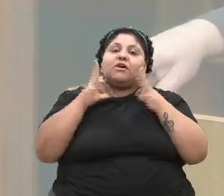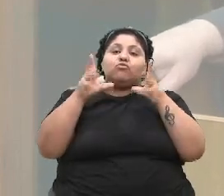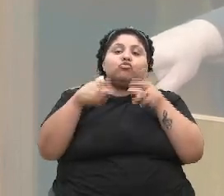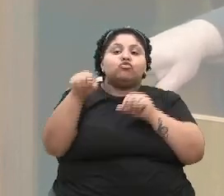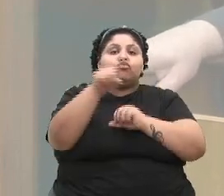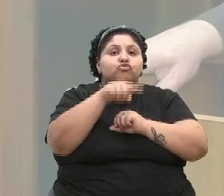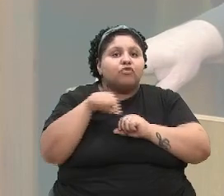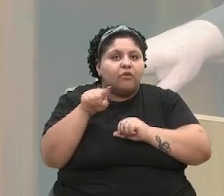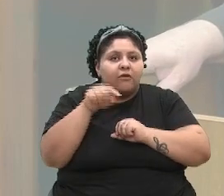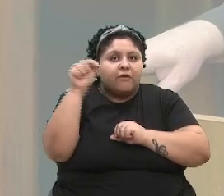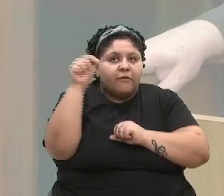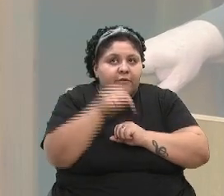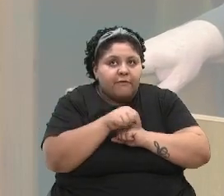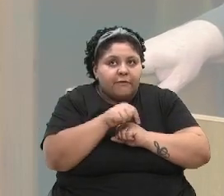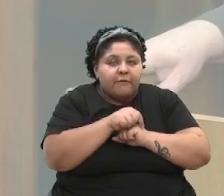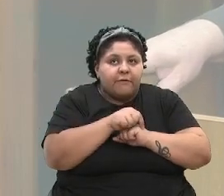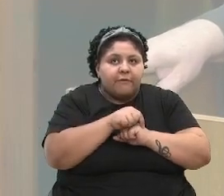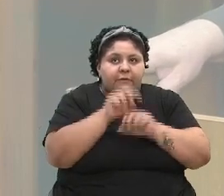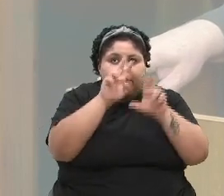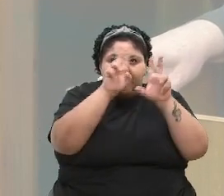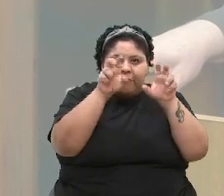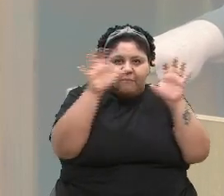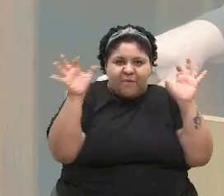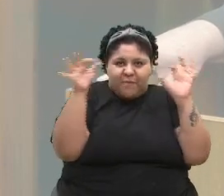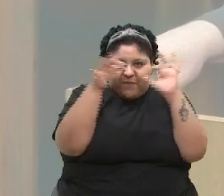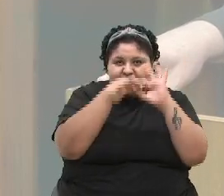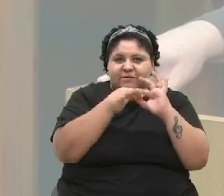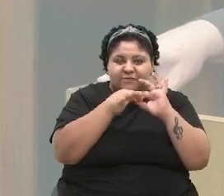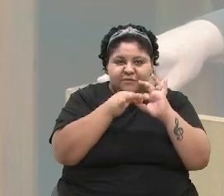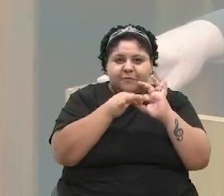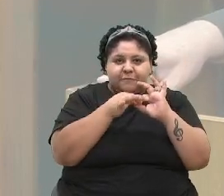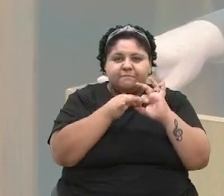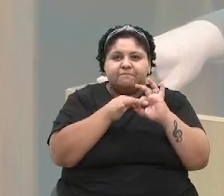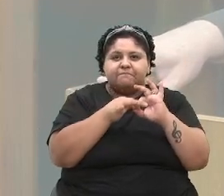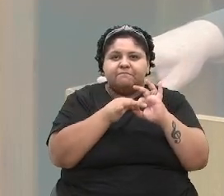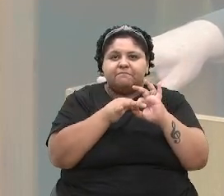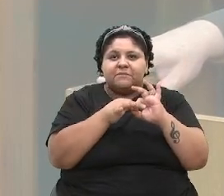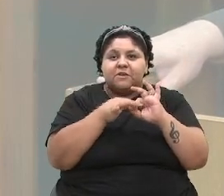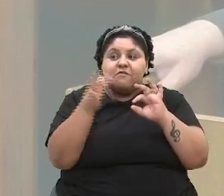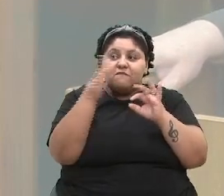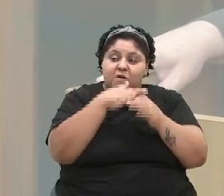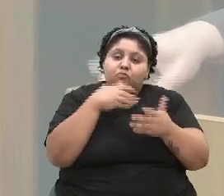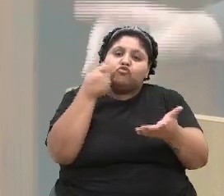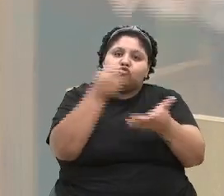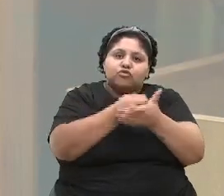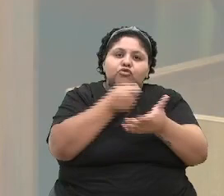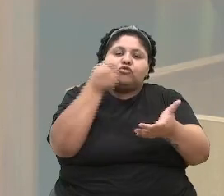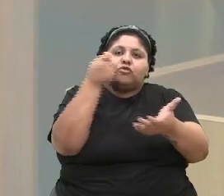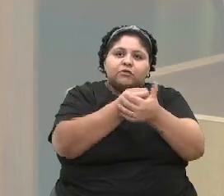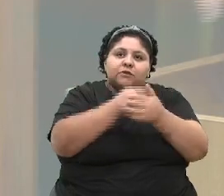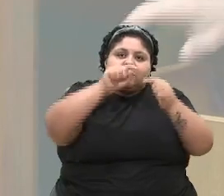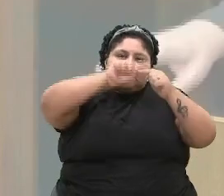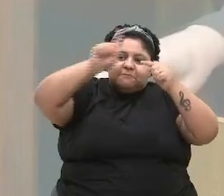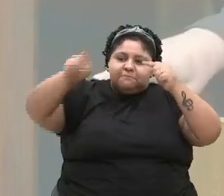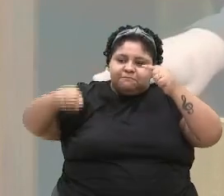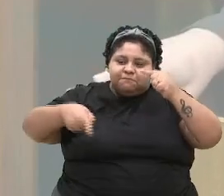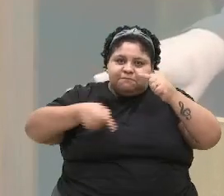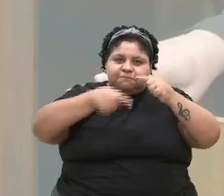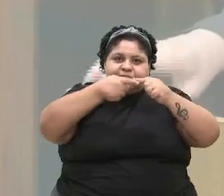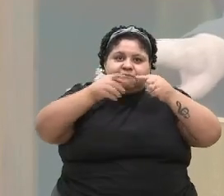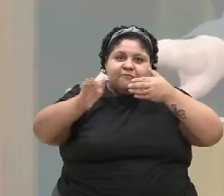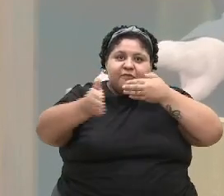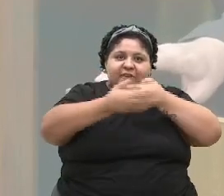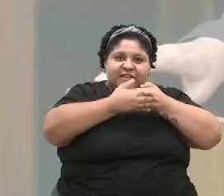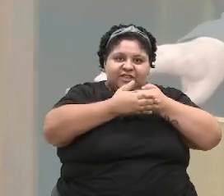nós, aqui uma pauta de união, senhores colegas vereadores, vamos lutar para que esse círculozinho aí se